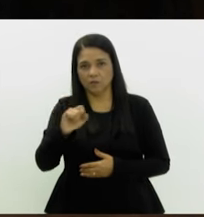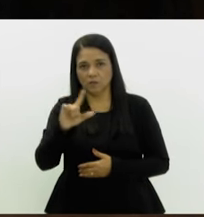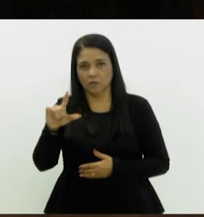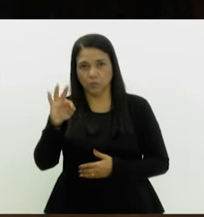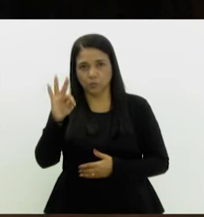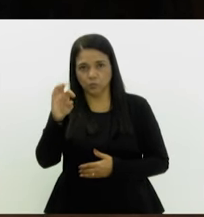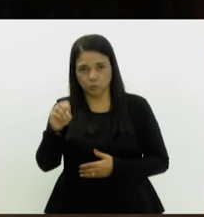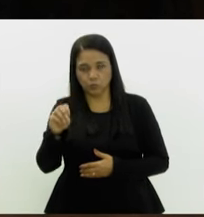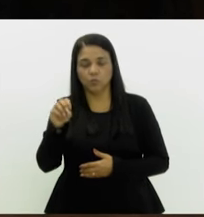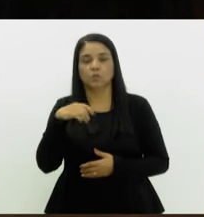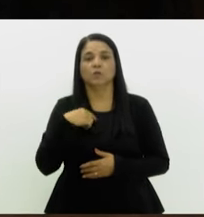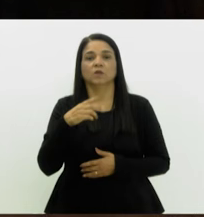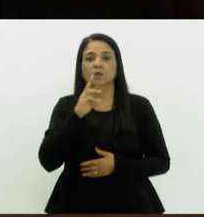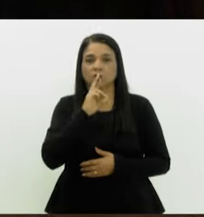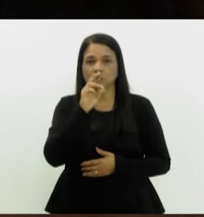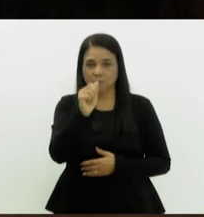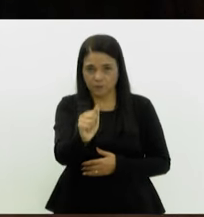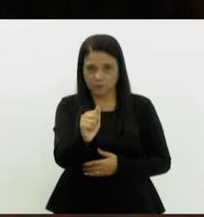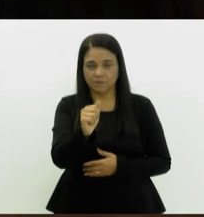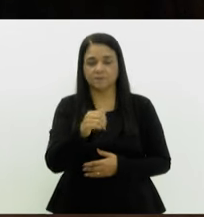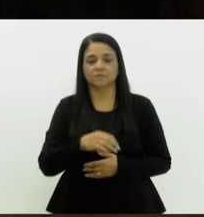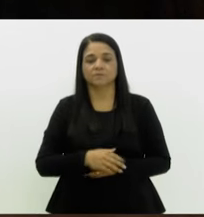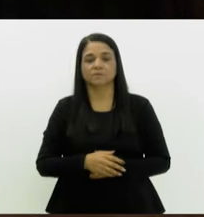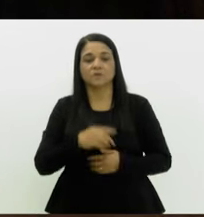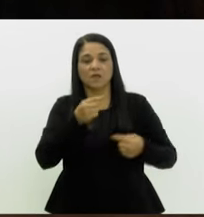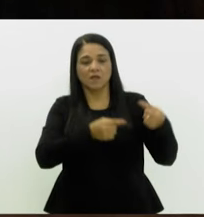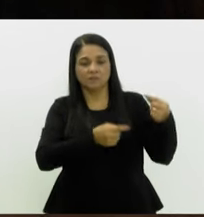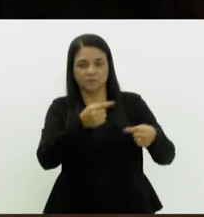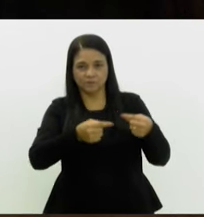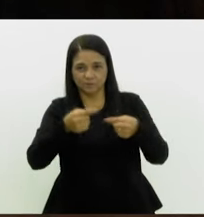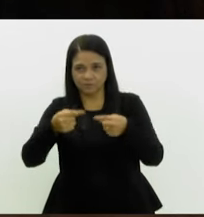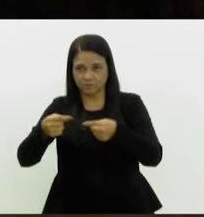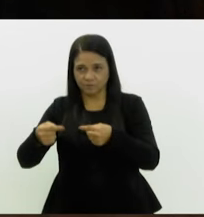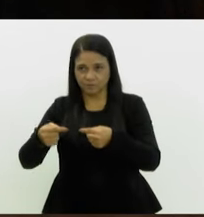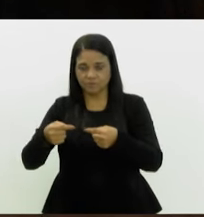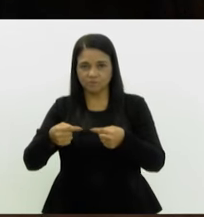Rodrigo Amorim e doutor Deodalto. Em discussão.